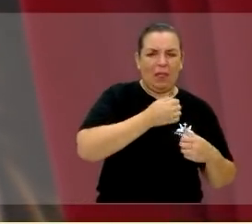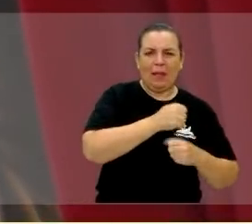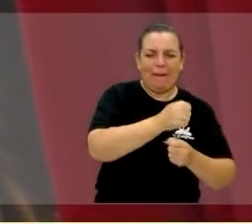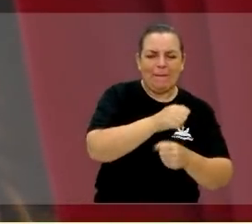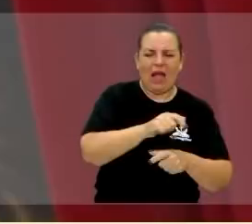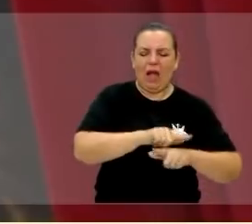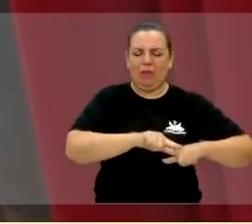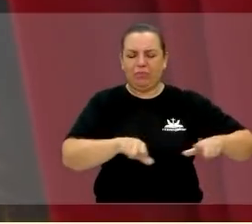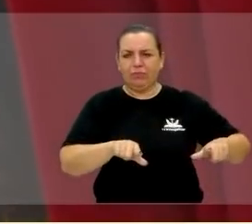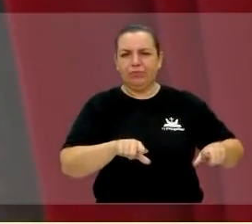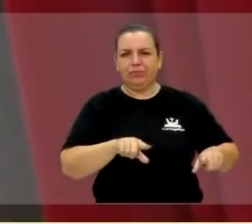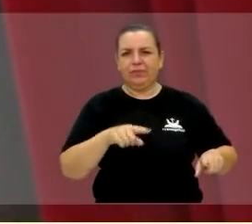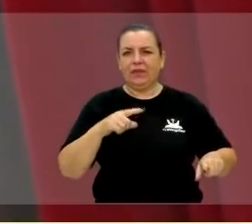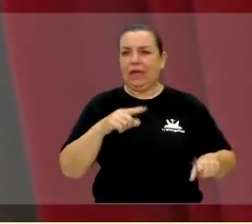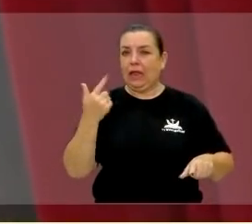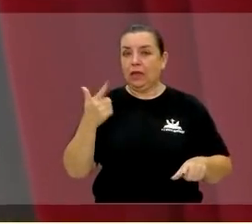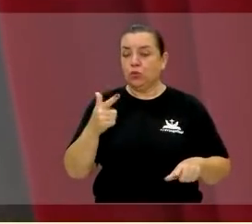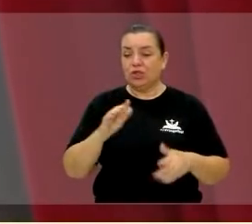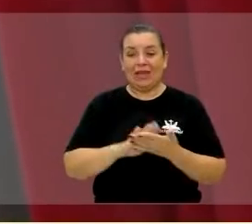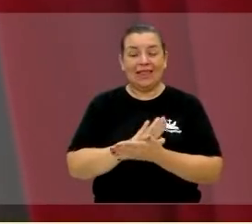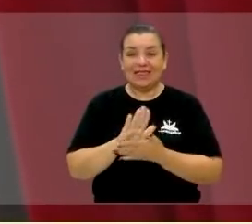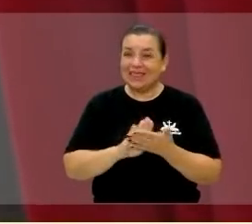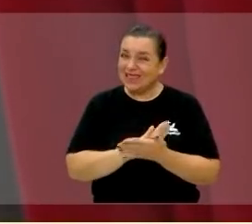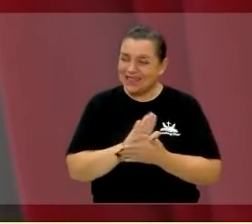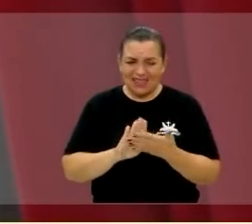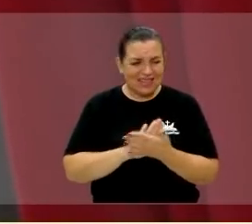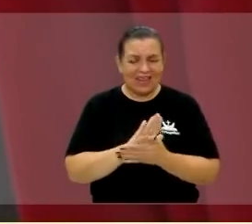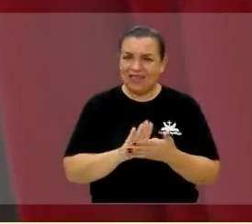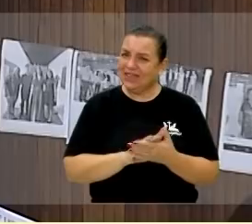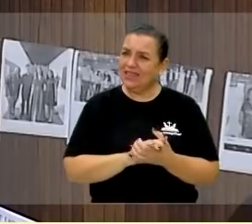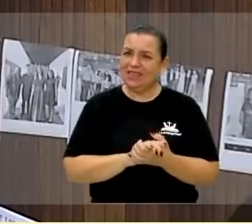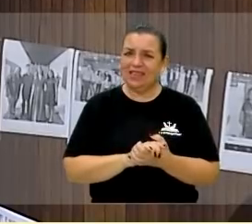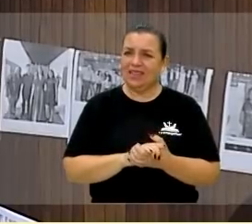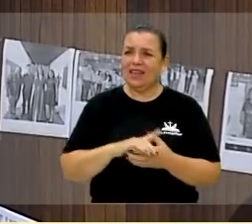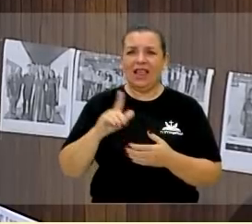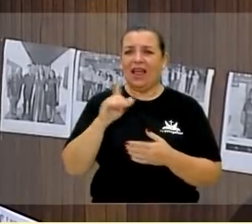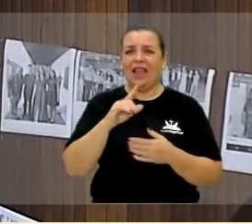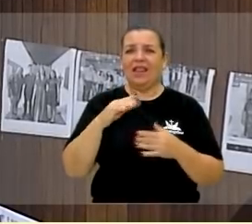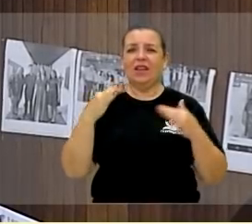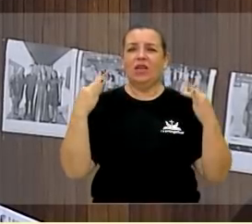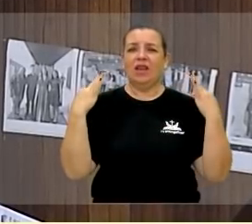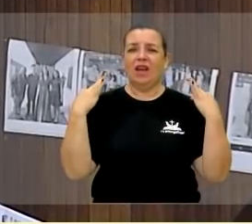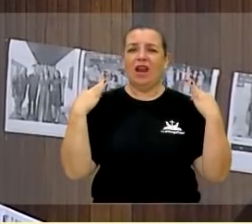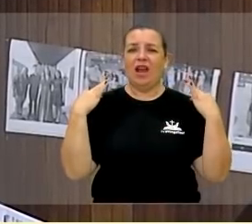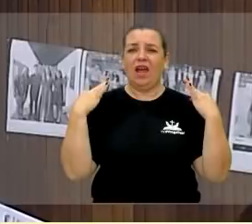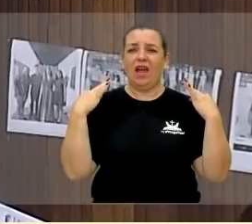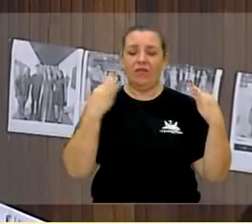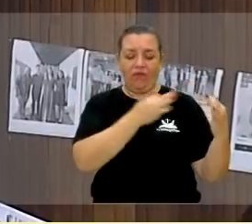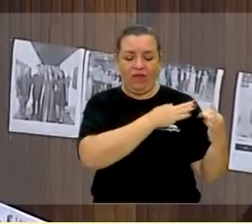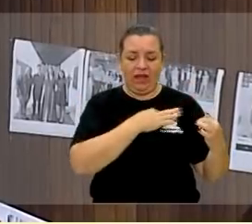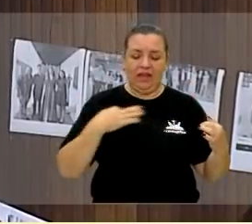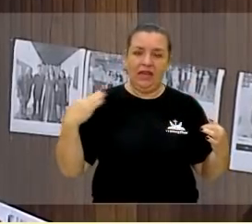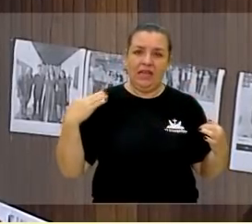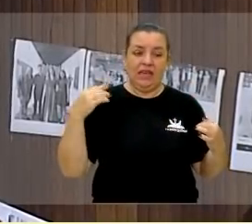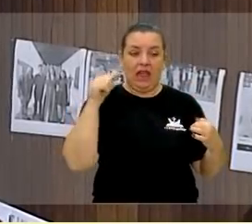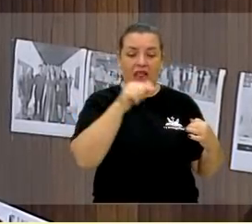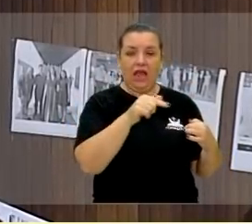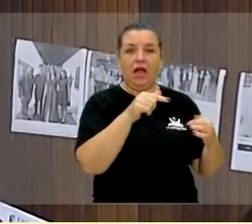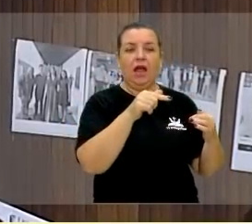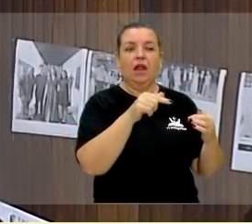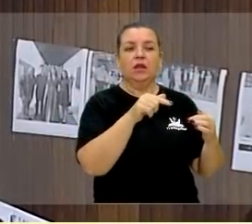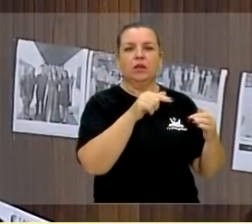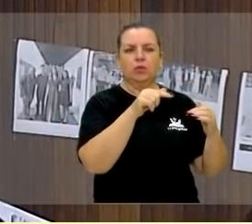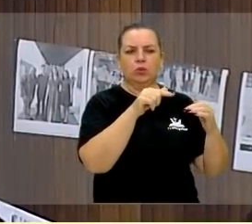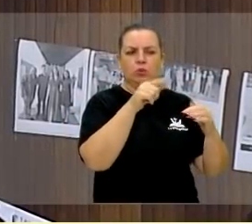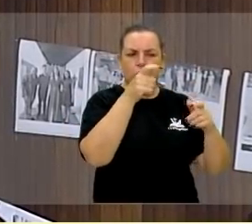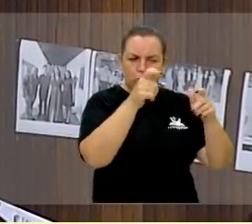Não era uma mulher, uma freira de grande destaque no convento, era